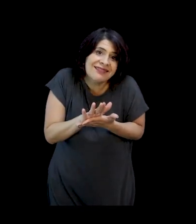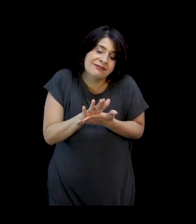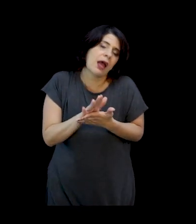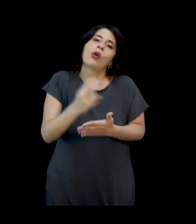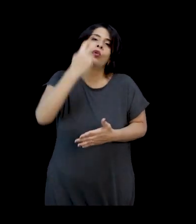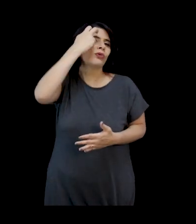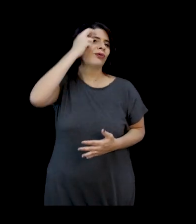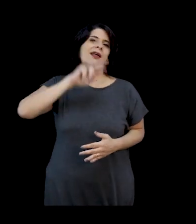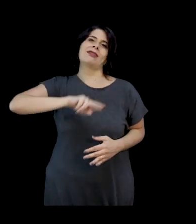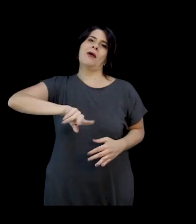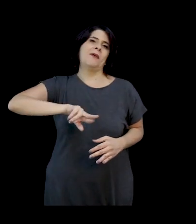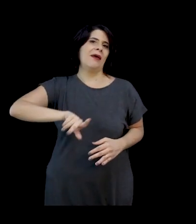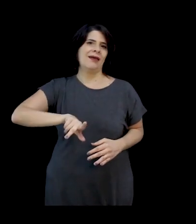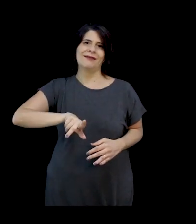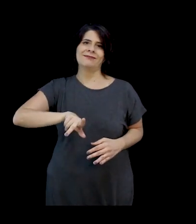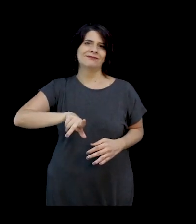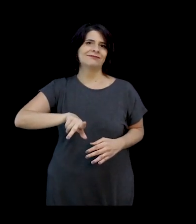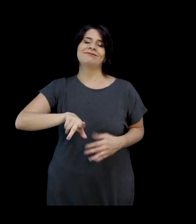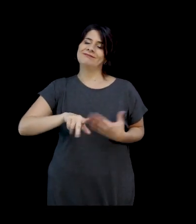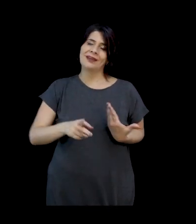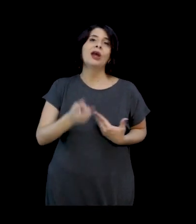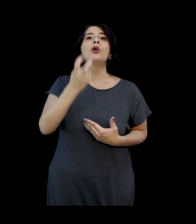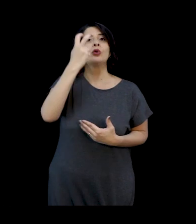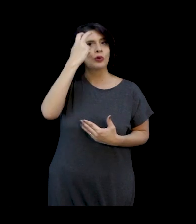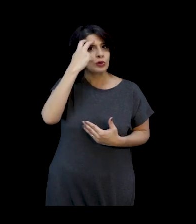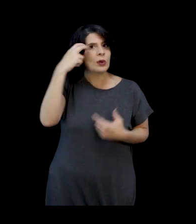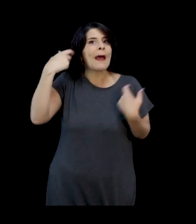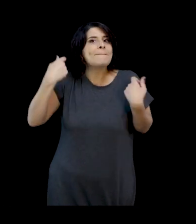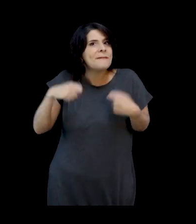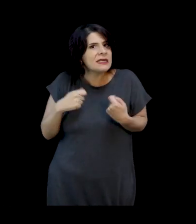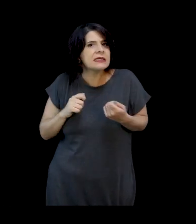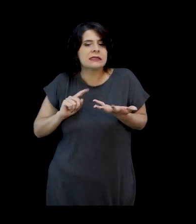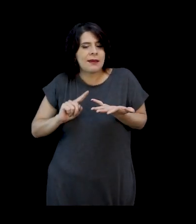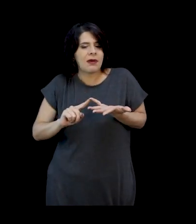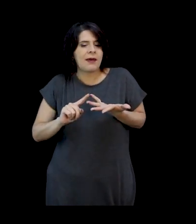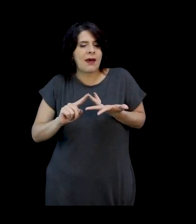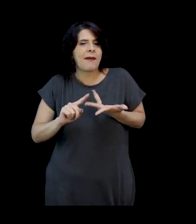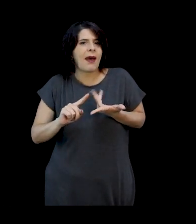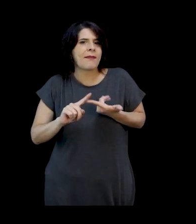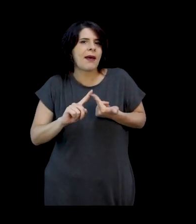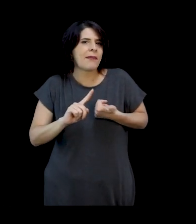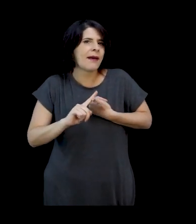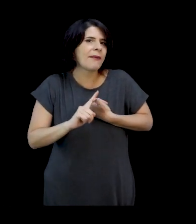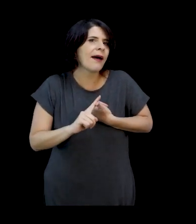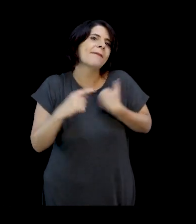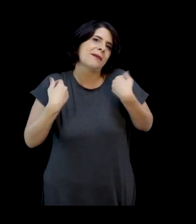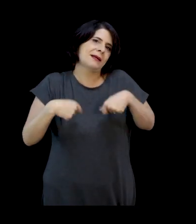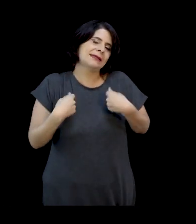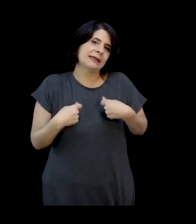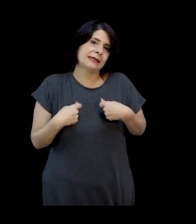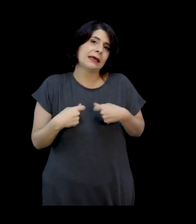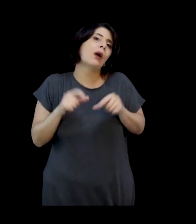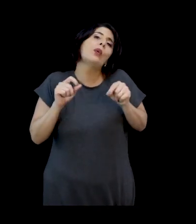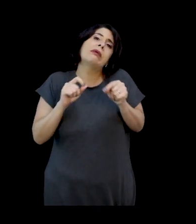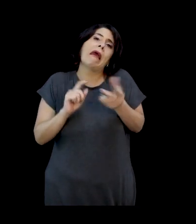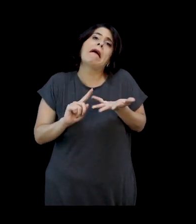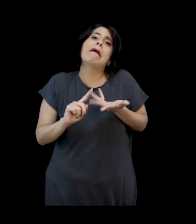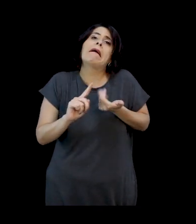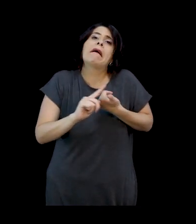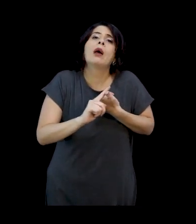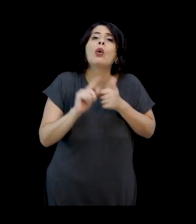manifestação objetiva não é cultura. A cultura tem ela tem algumas exigências, que são essas exigências